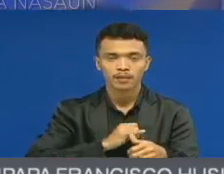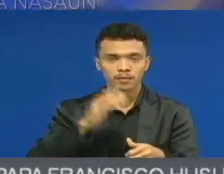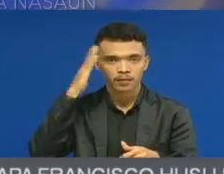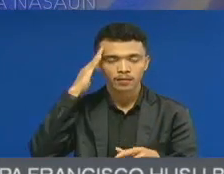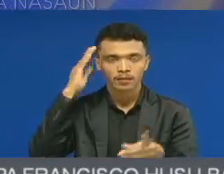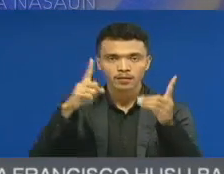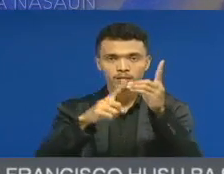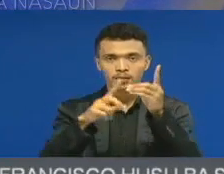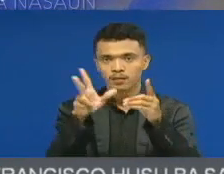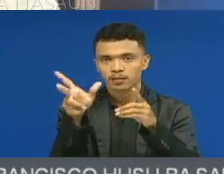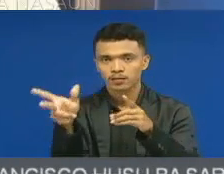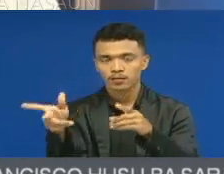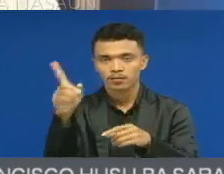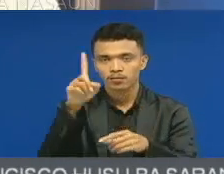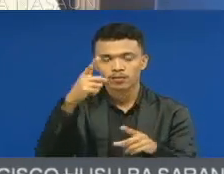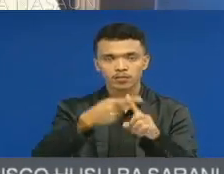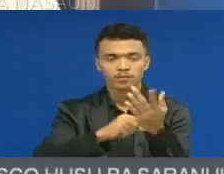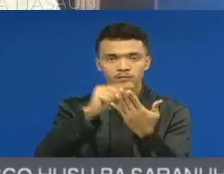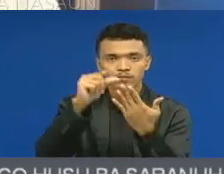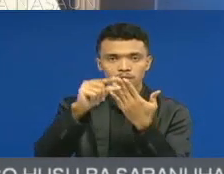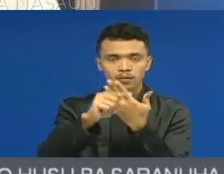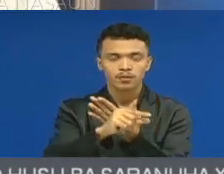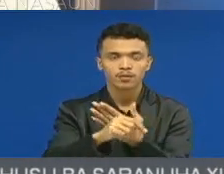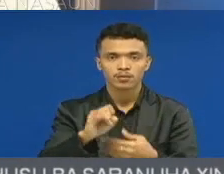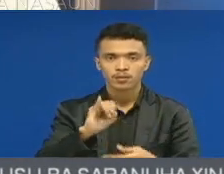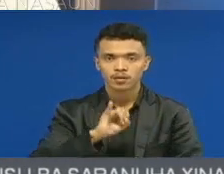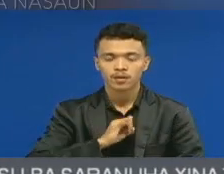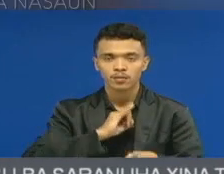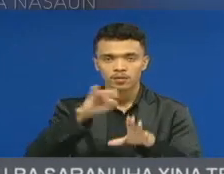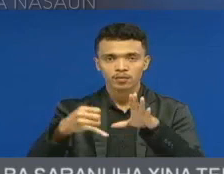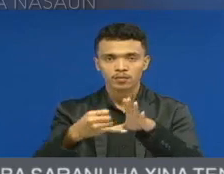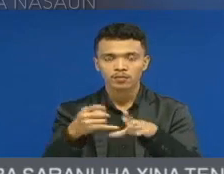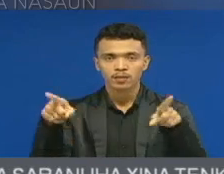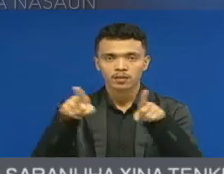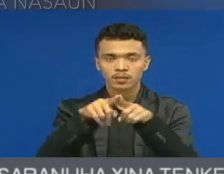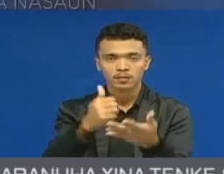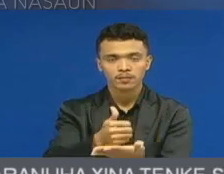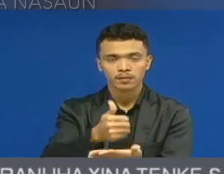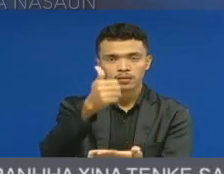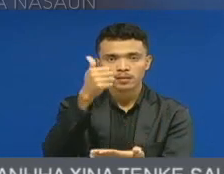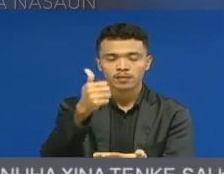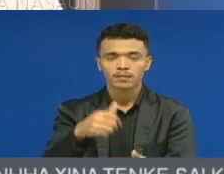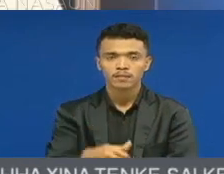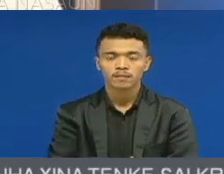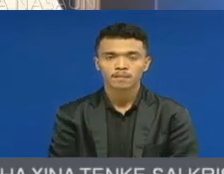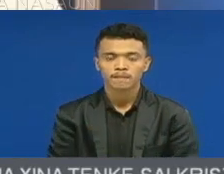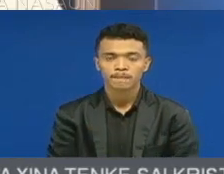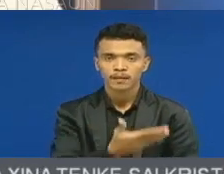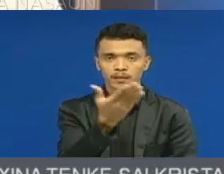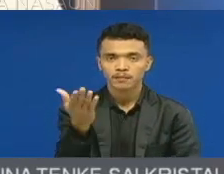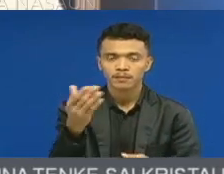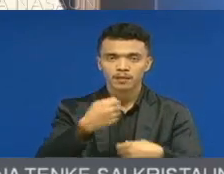31 de Agostune. Foi makatene kataka, how most tam Hanesang Manana. Significa durante itabotir halo service